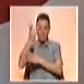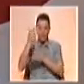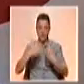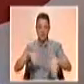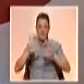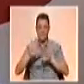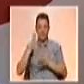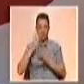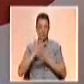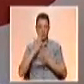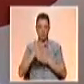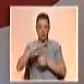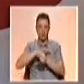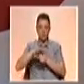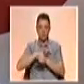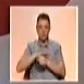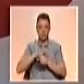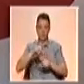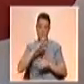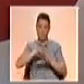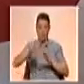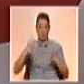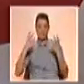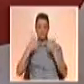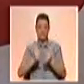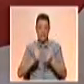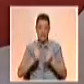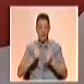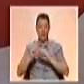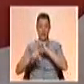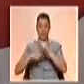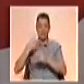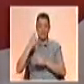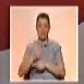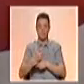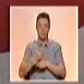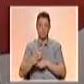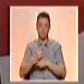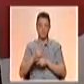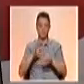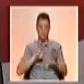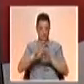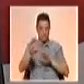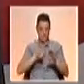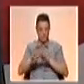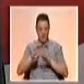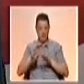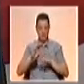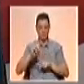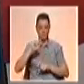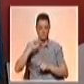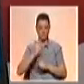que, de facto, foi uma situação enquanto durou a seca e depois, em termos, de facto, de partir para medidas